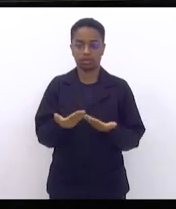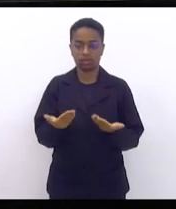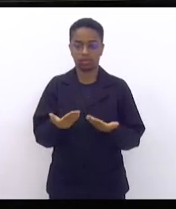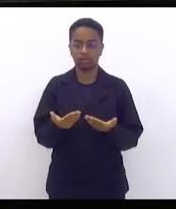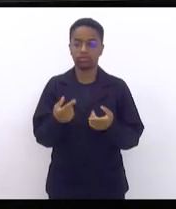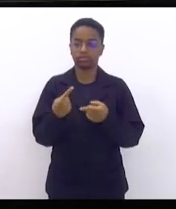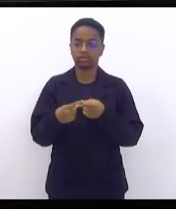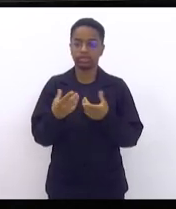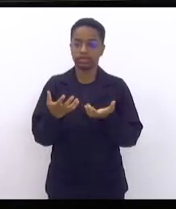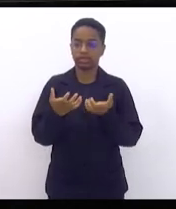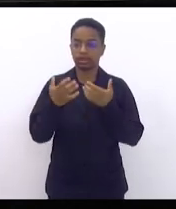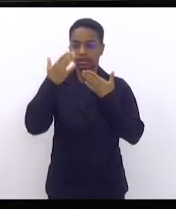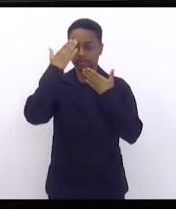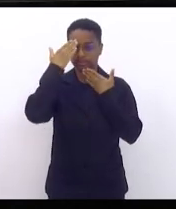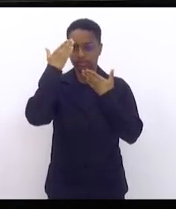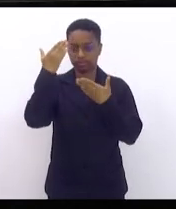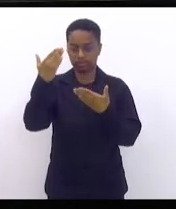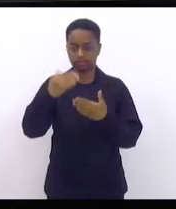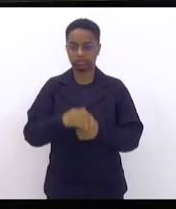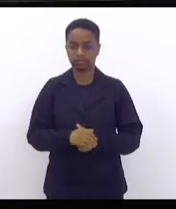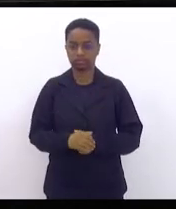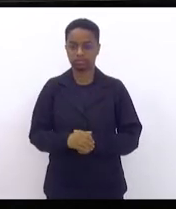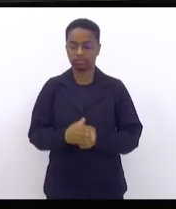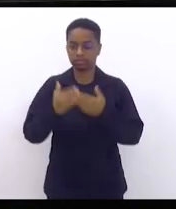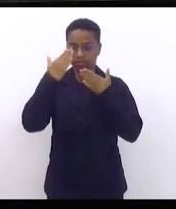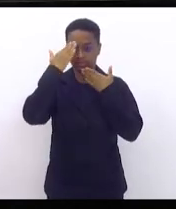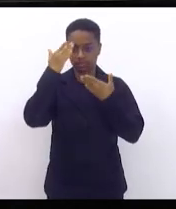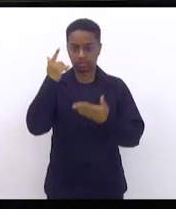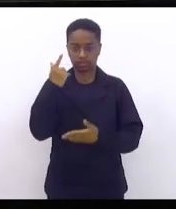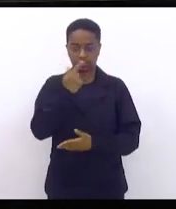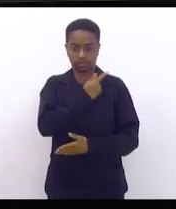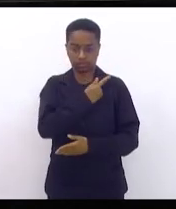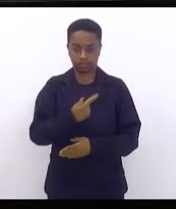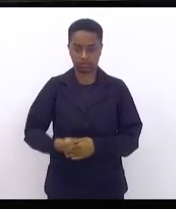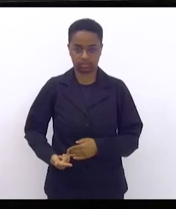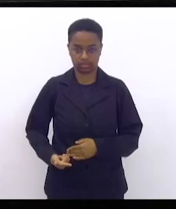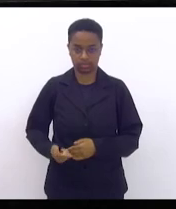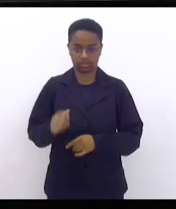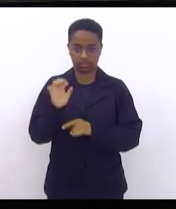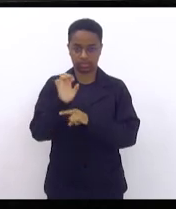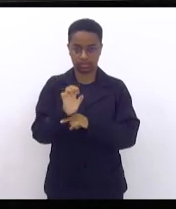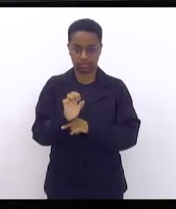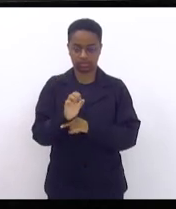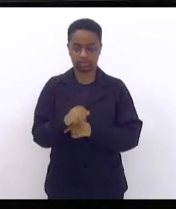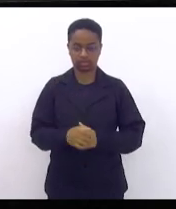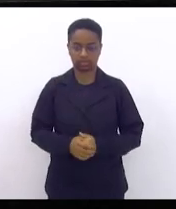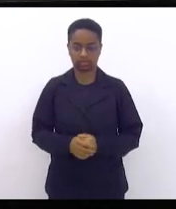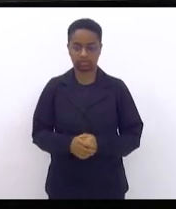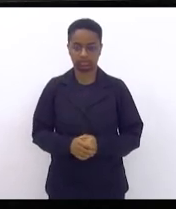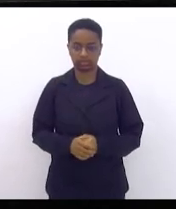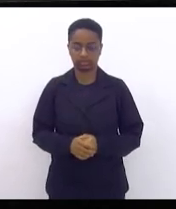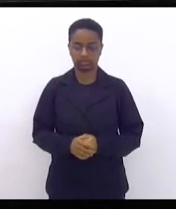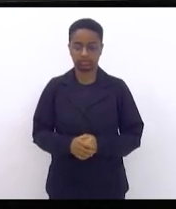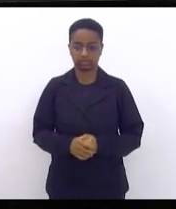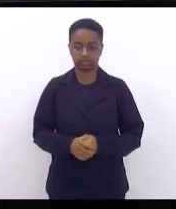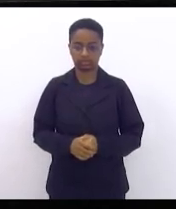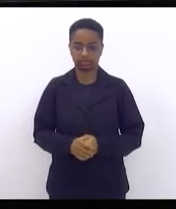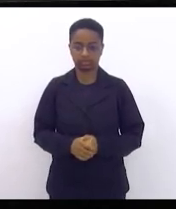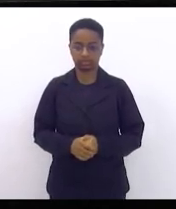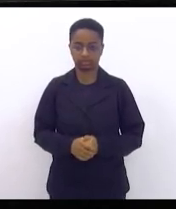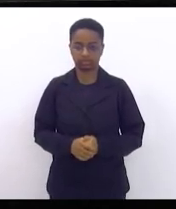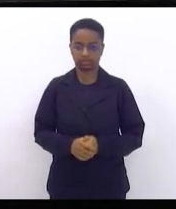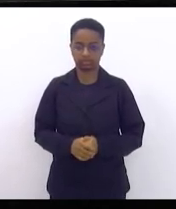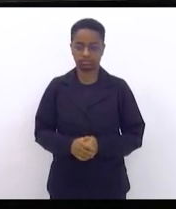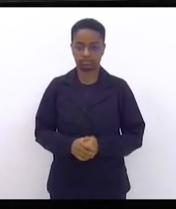agradecer agradecer ao governador do Estado que nos deu